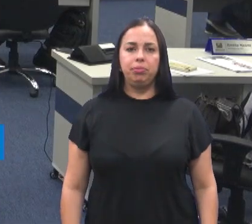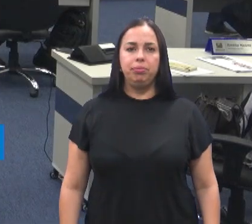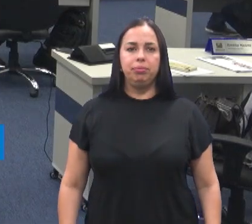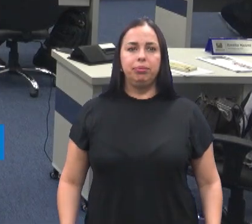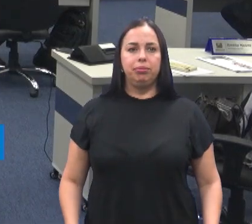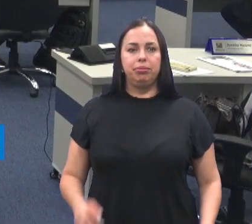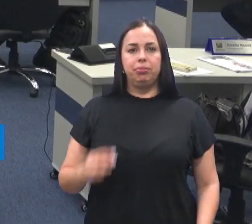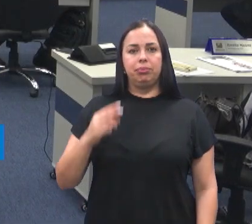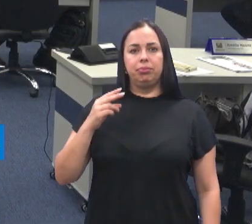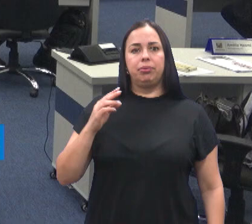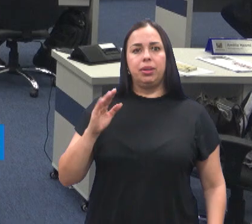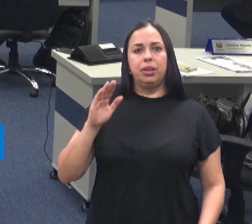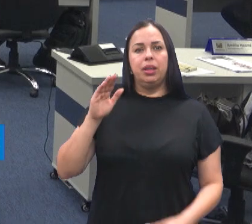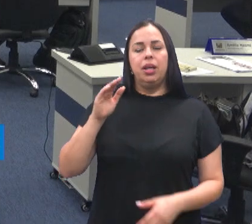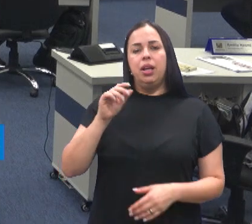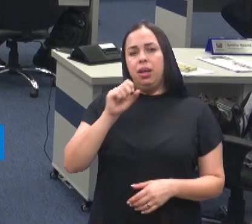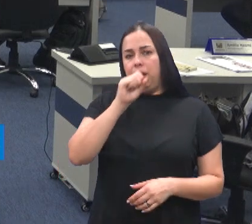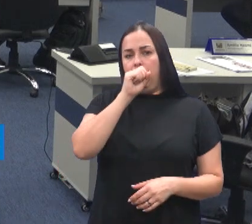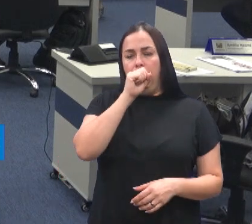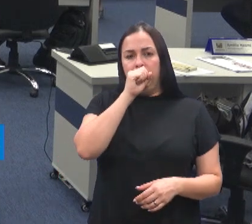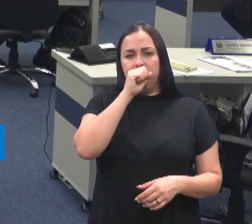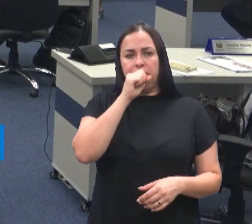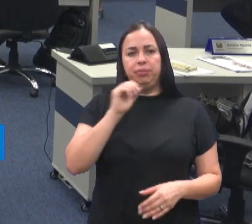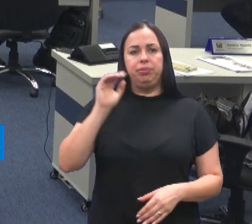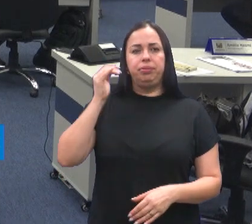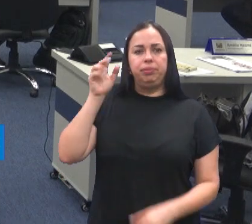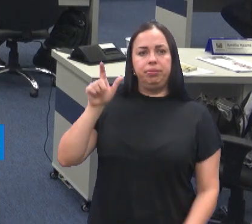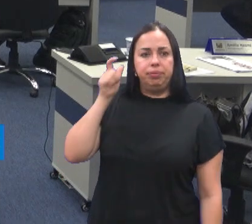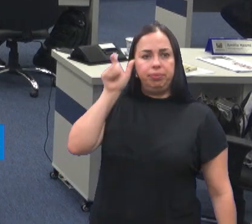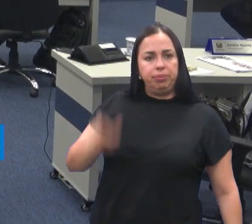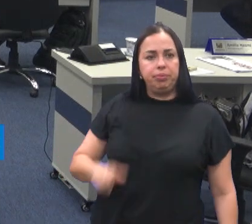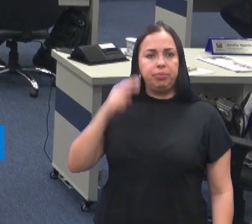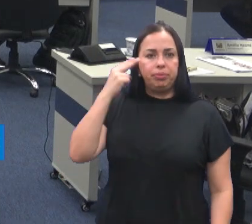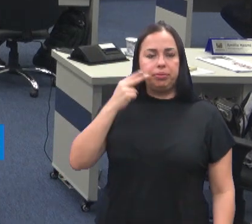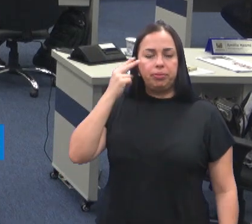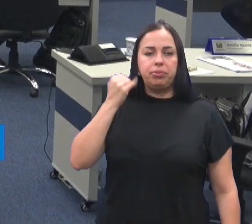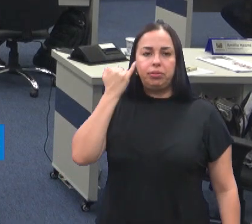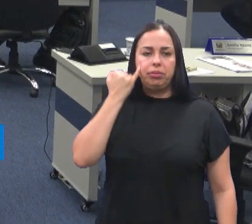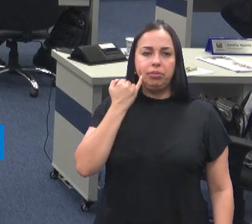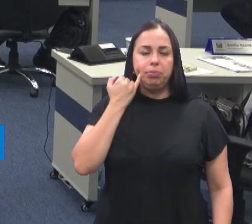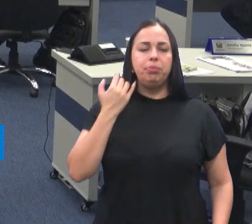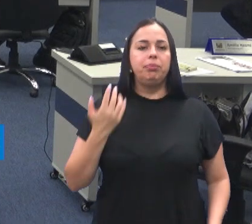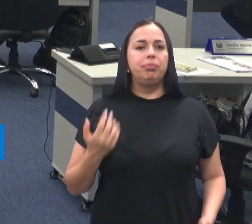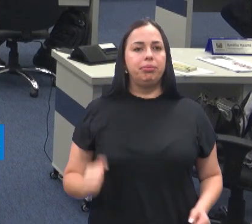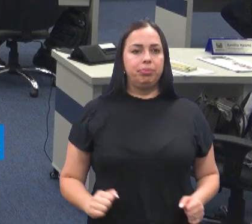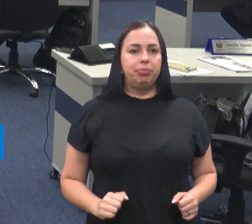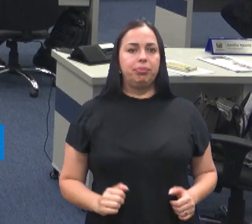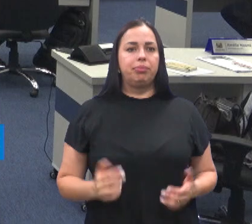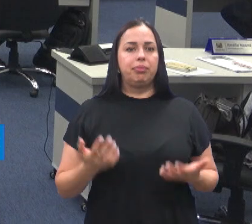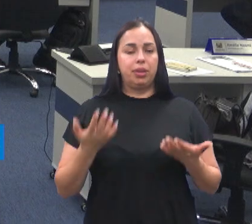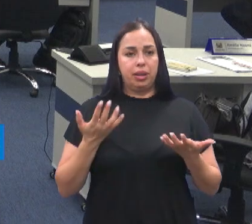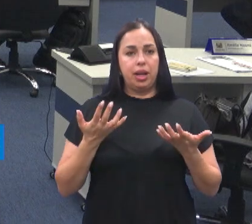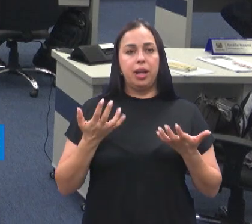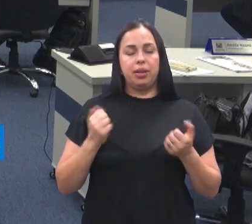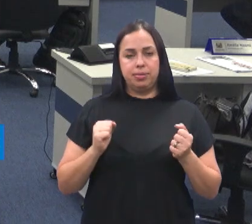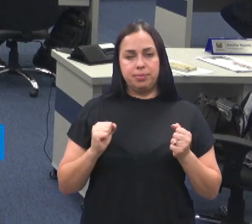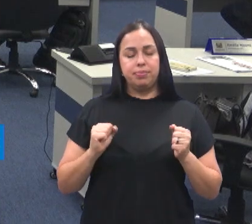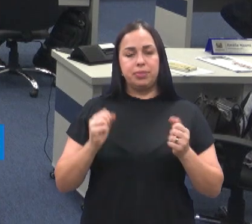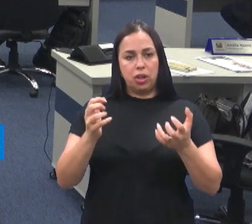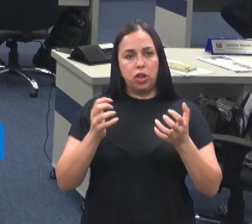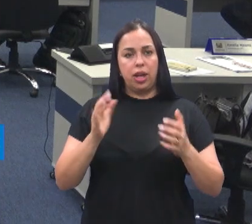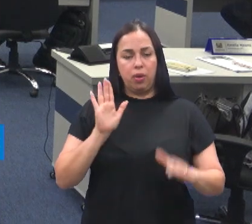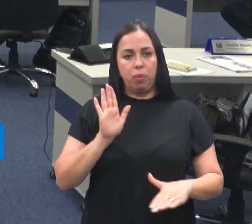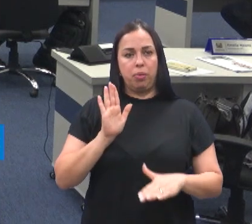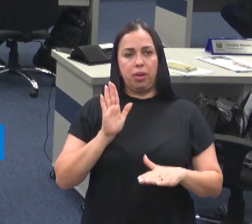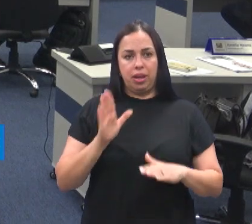Caminhamento de votação, o vereador Zé Luiz Nunes. Senhor presidente, quero somar à proposta do vereador Fernando